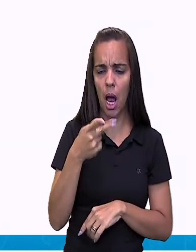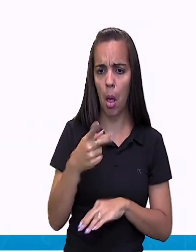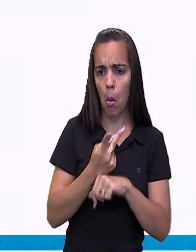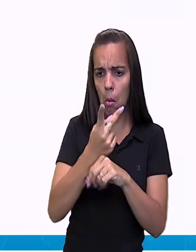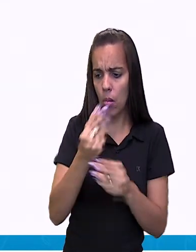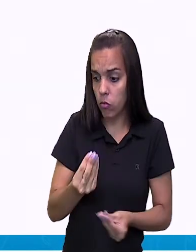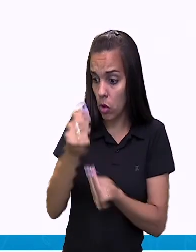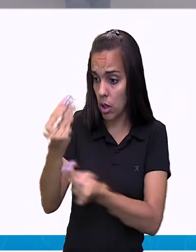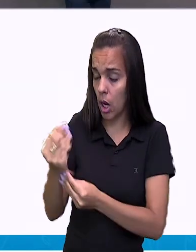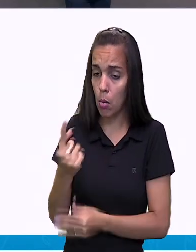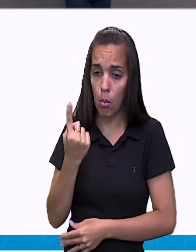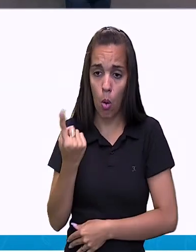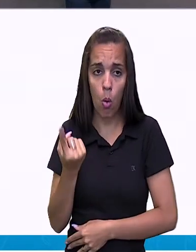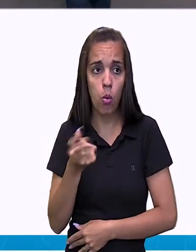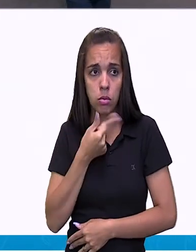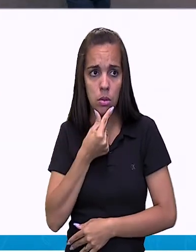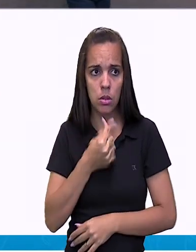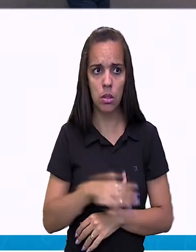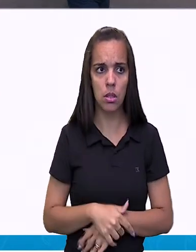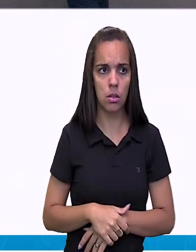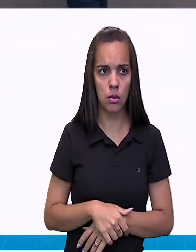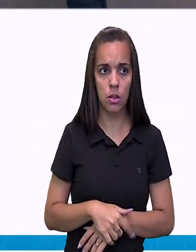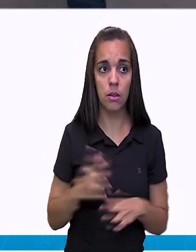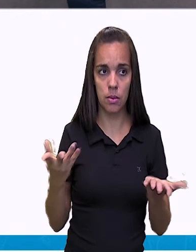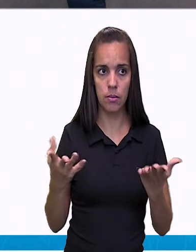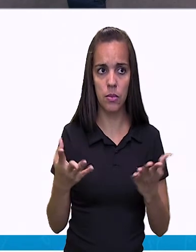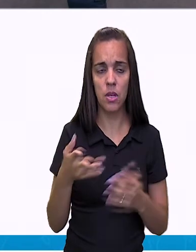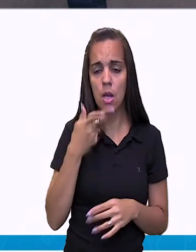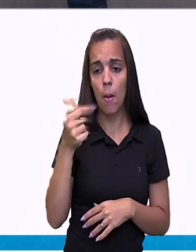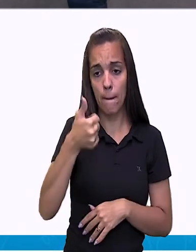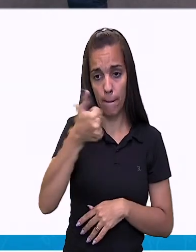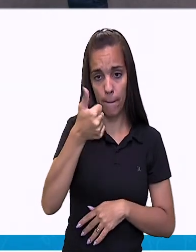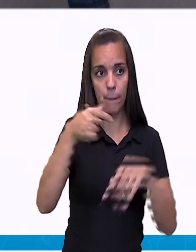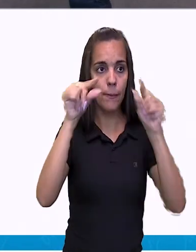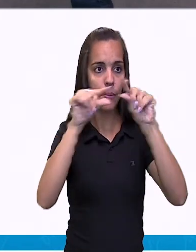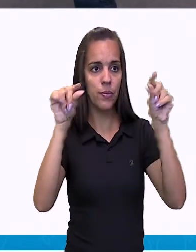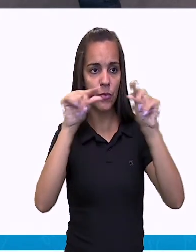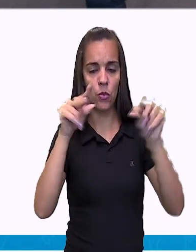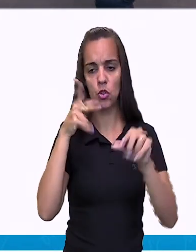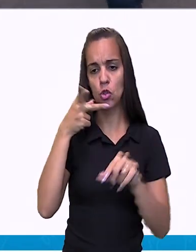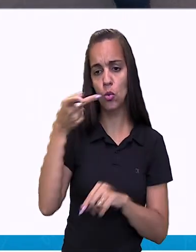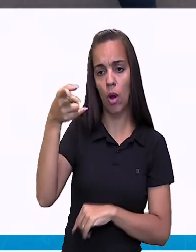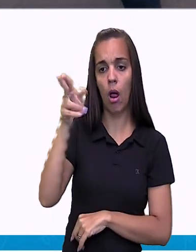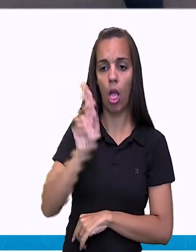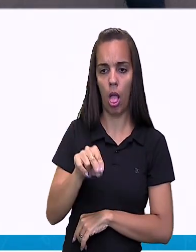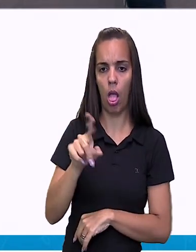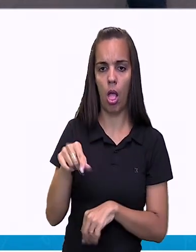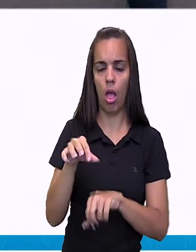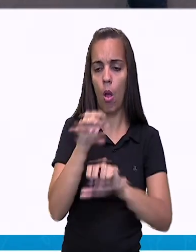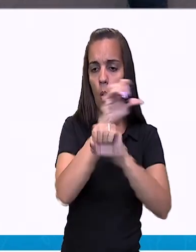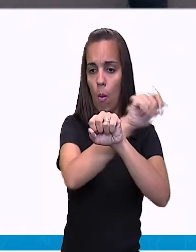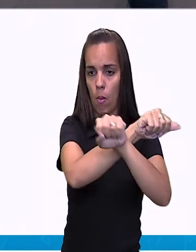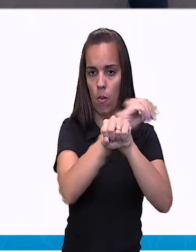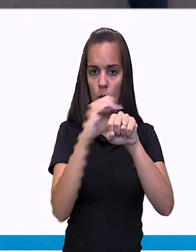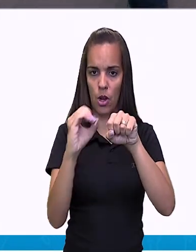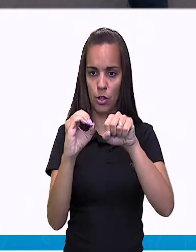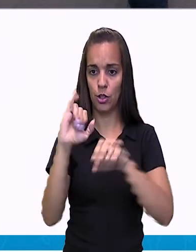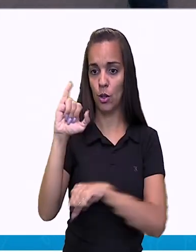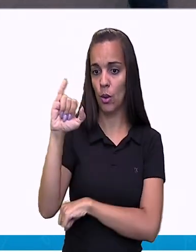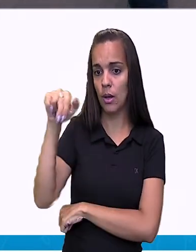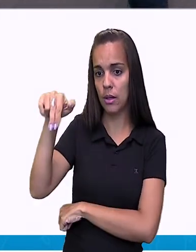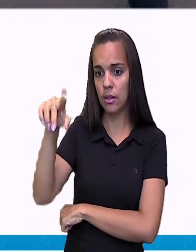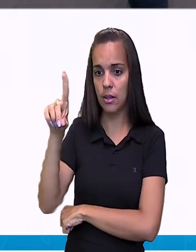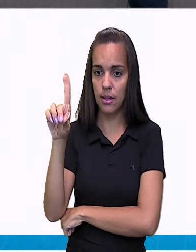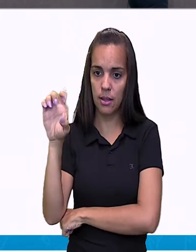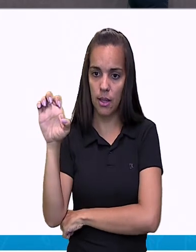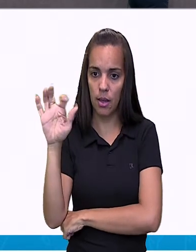um garoto. Não sei qual foi o garoto. Portanto, na primeira oração é um artigo indefinido. Não sei qual é o